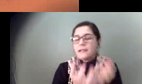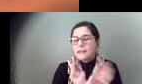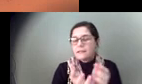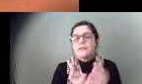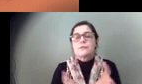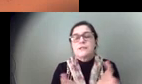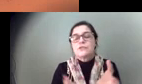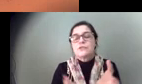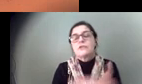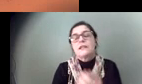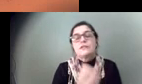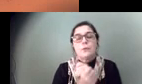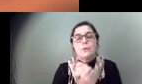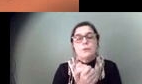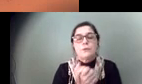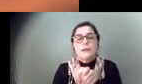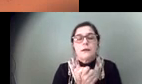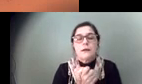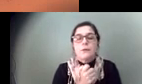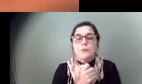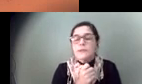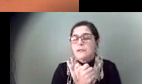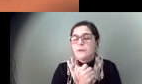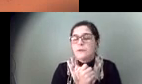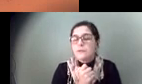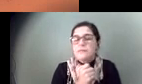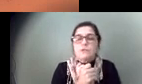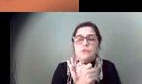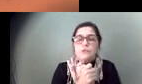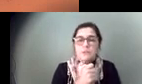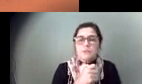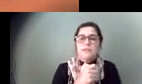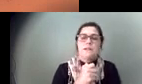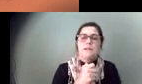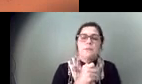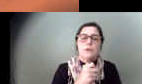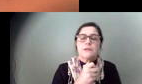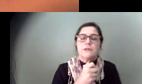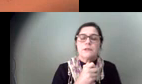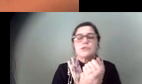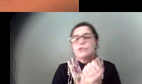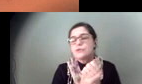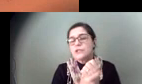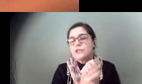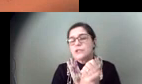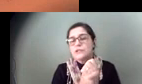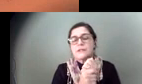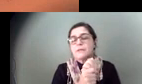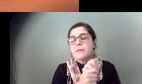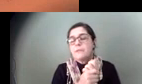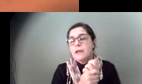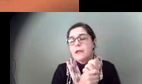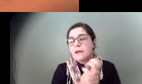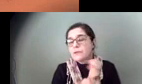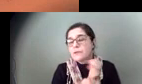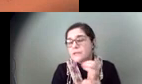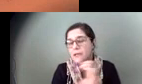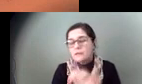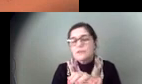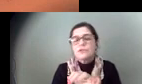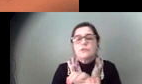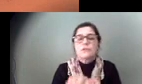ter, né, subsídios ali de como está acompanhando, mesmo que de uma maneira remota. Então, a gente utilizou-se também